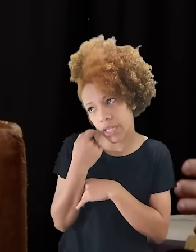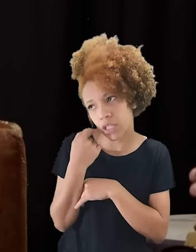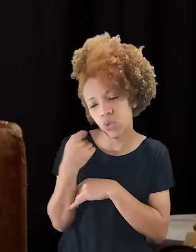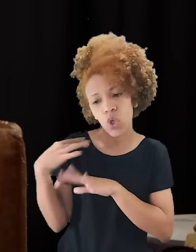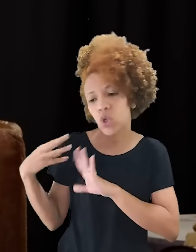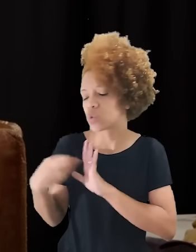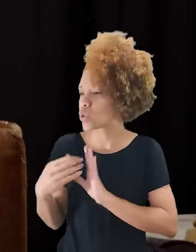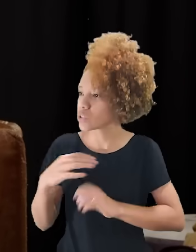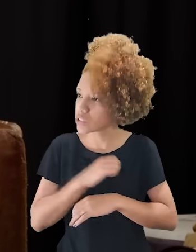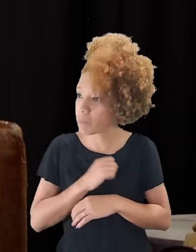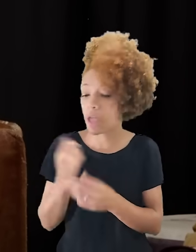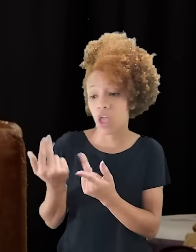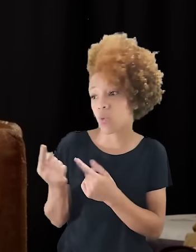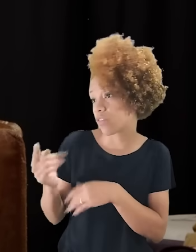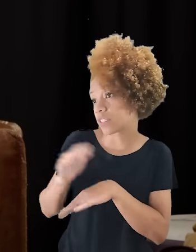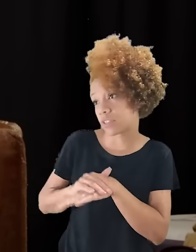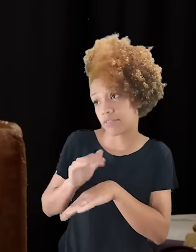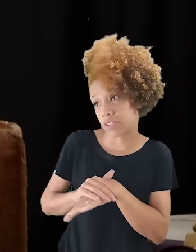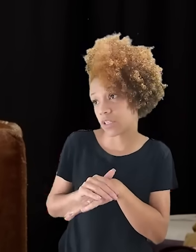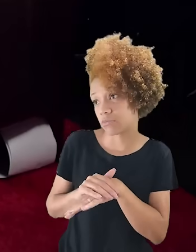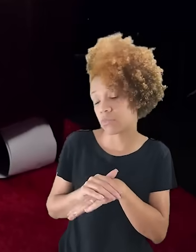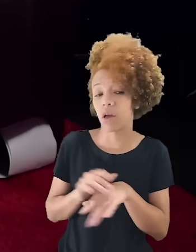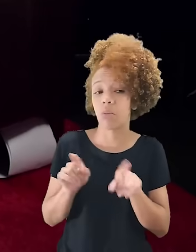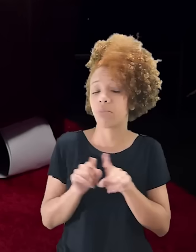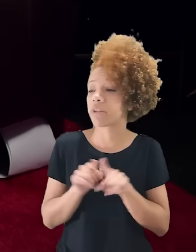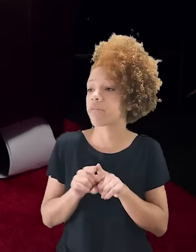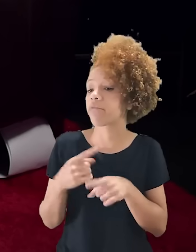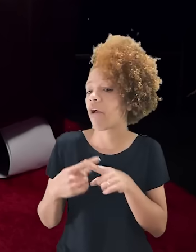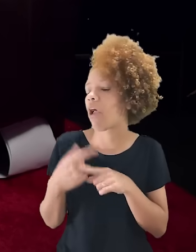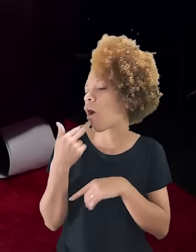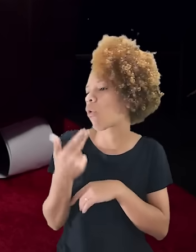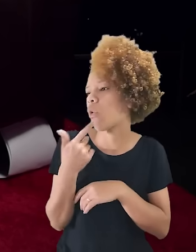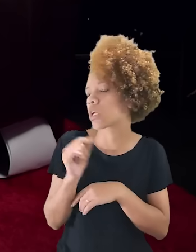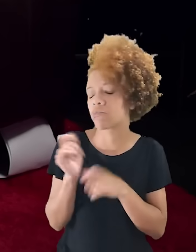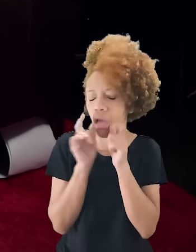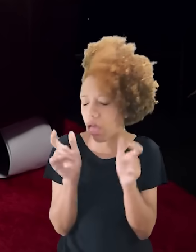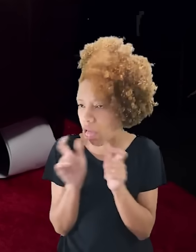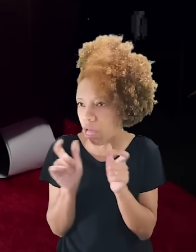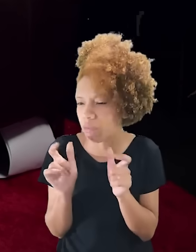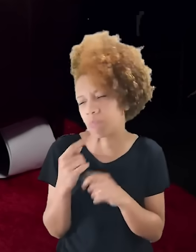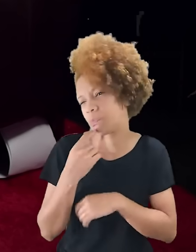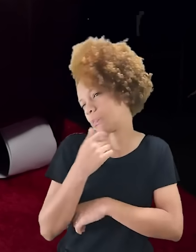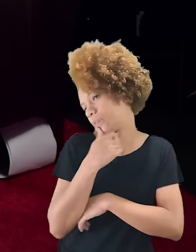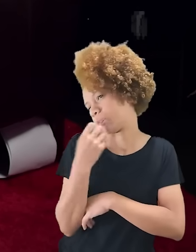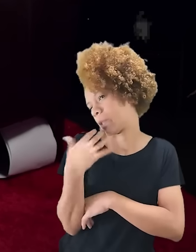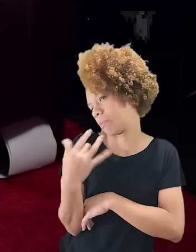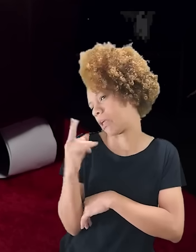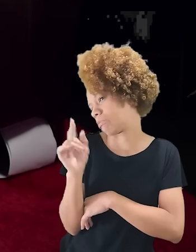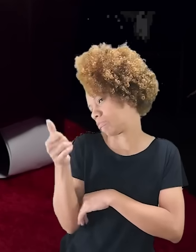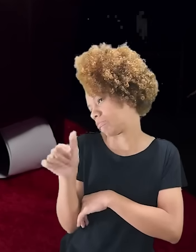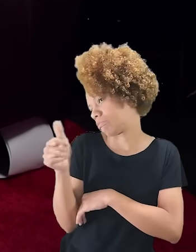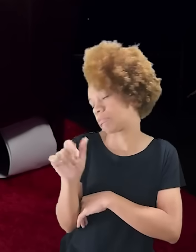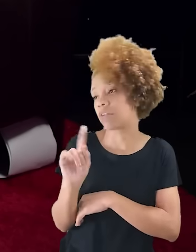preto que todo mundo ama cor igual você tá que também é uma cor que não chama tanta atenção não chama pra pessoa olhar e falar assim será que ele tá